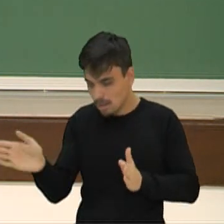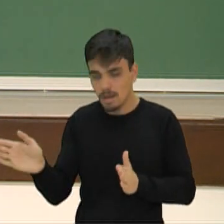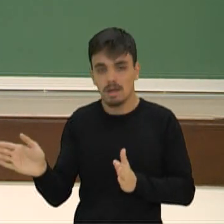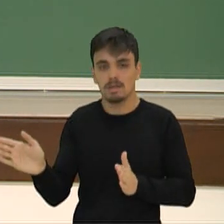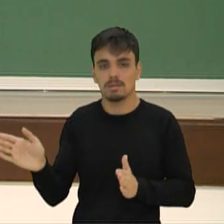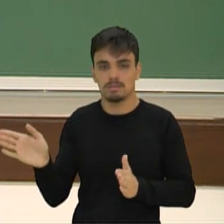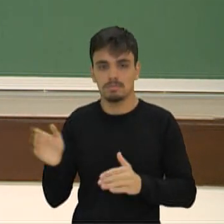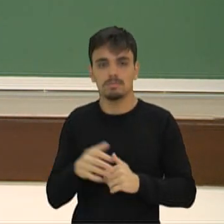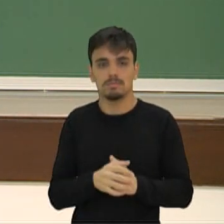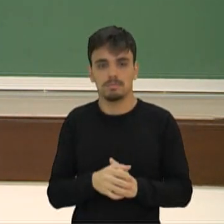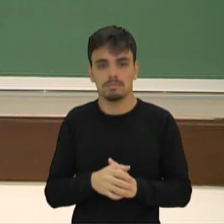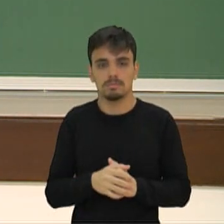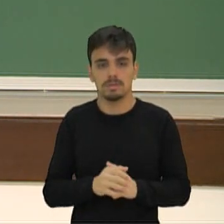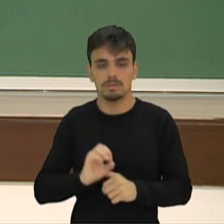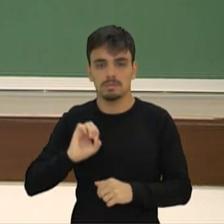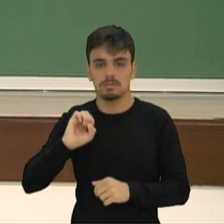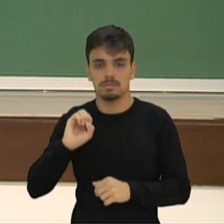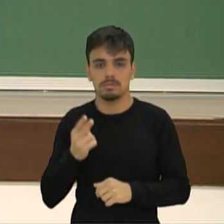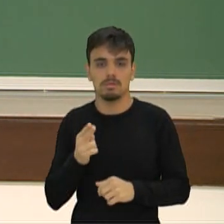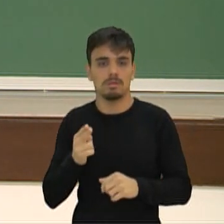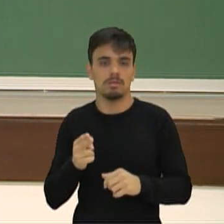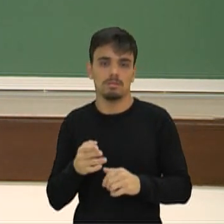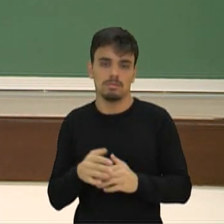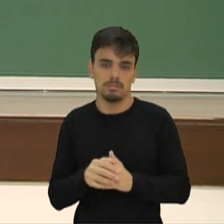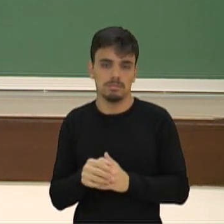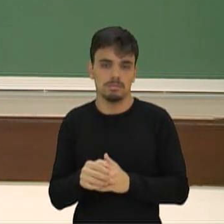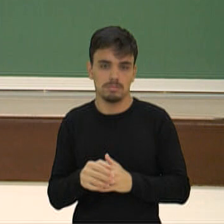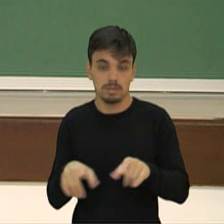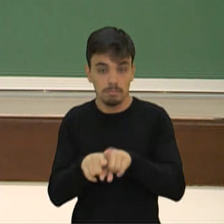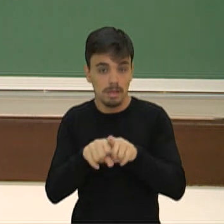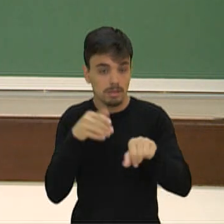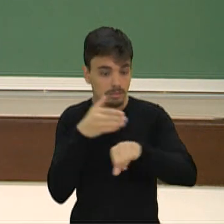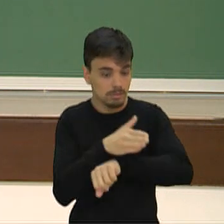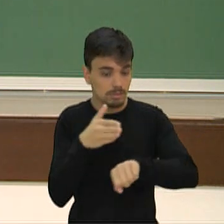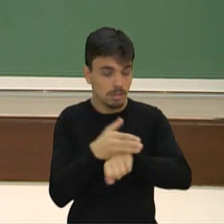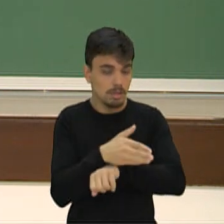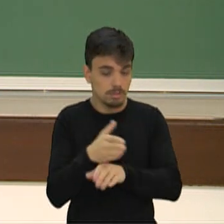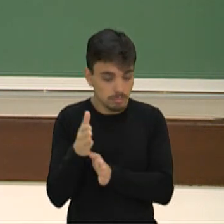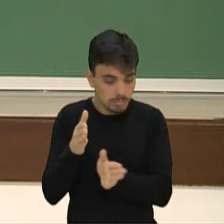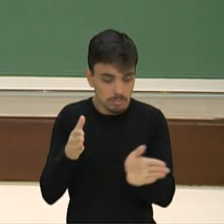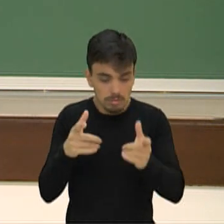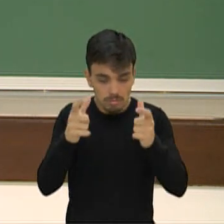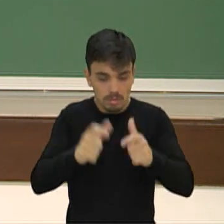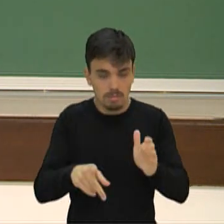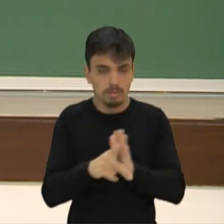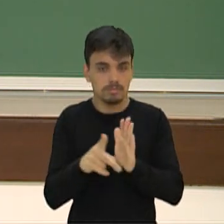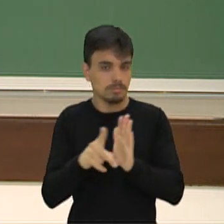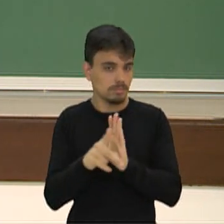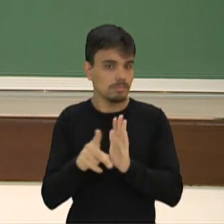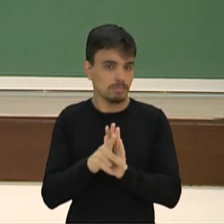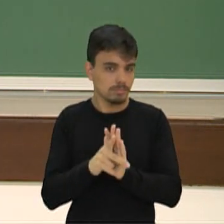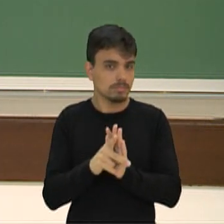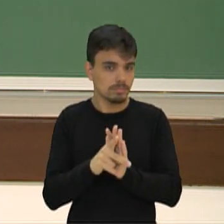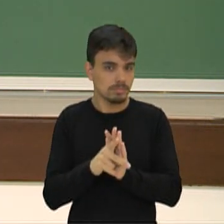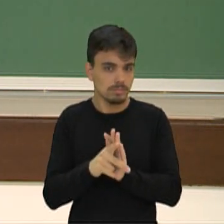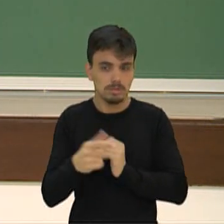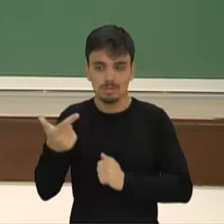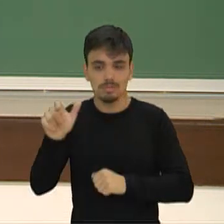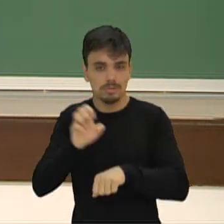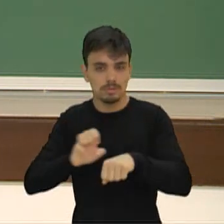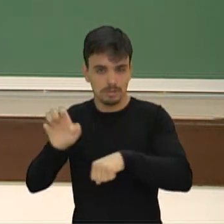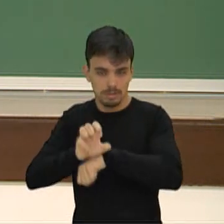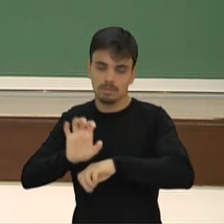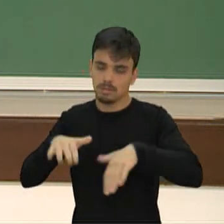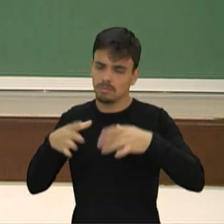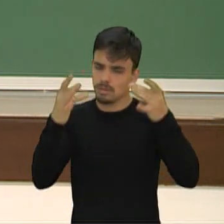você para outra estrada, aonde pode estar dando acesso, talvez sendo o único, por exemplo, com acesso até para outro estado. Então você